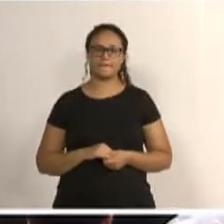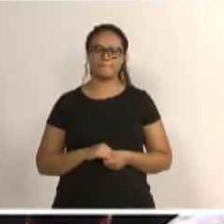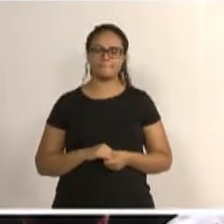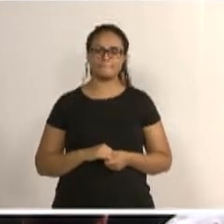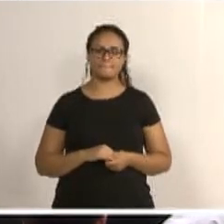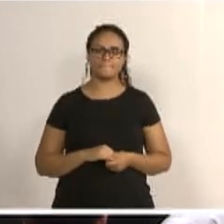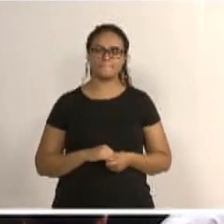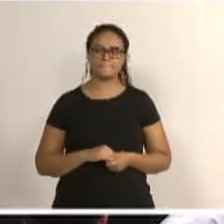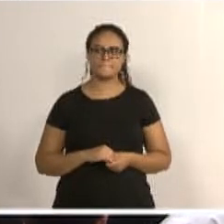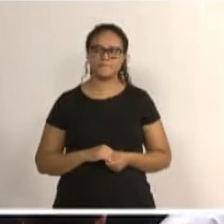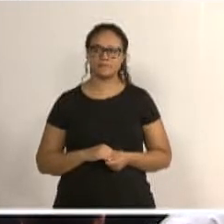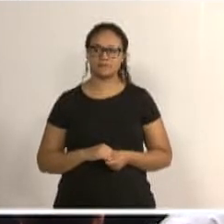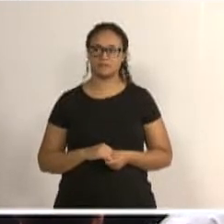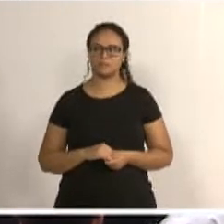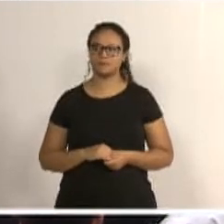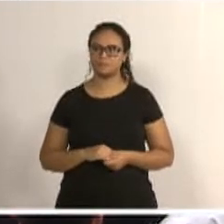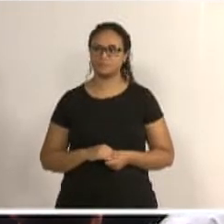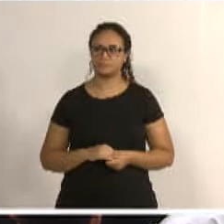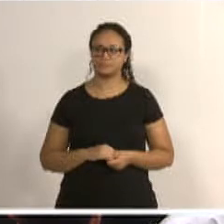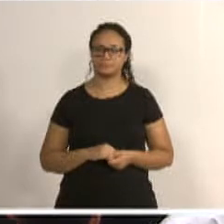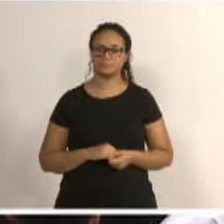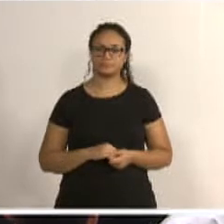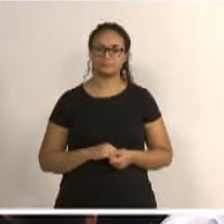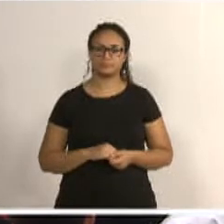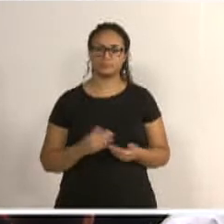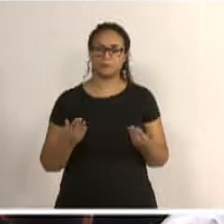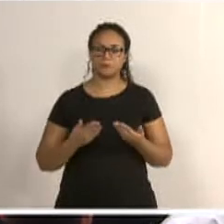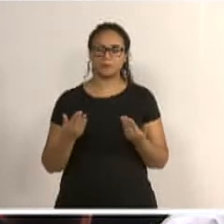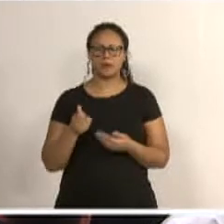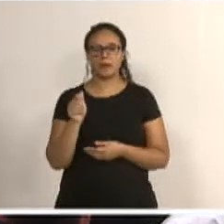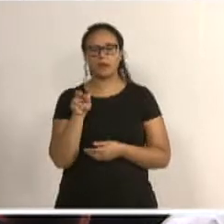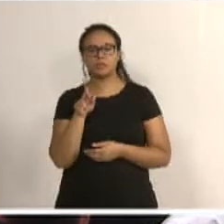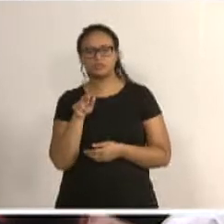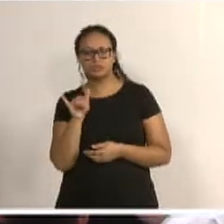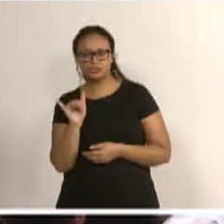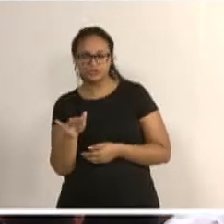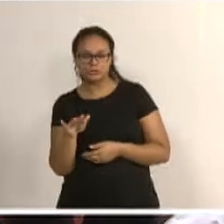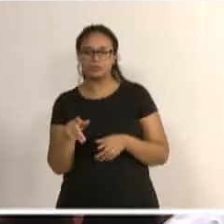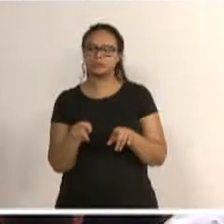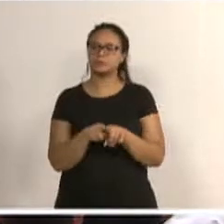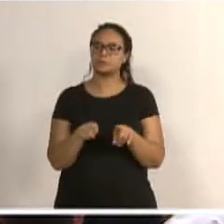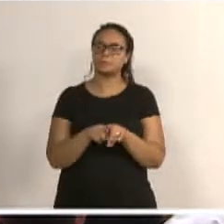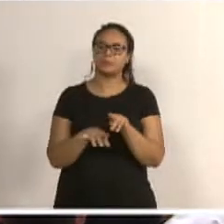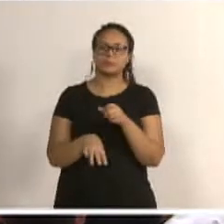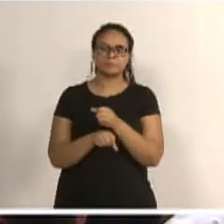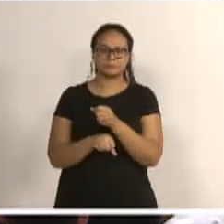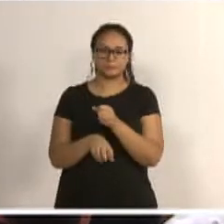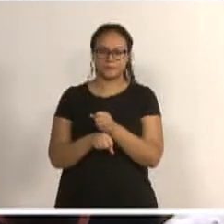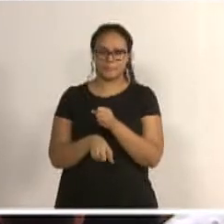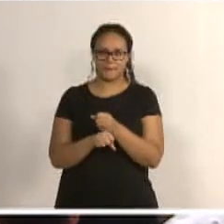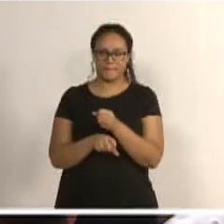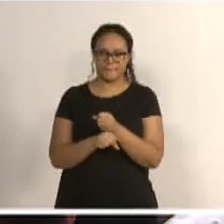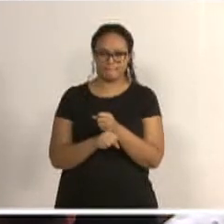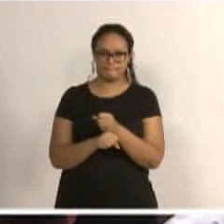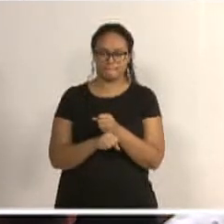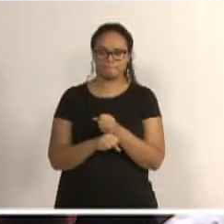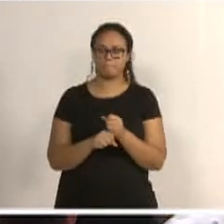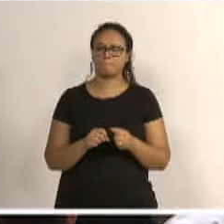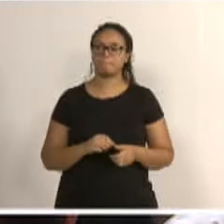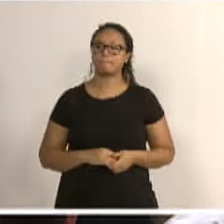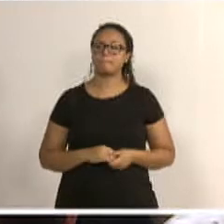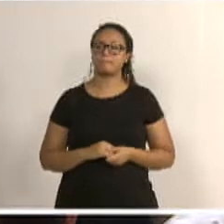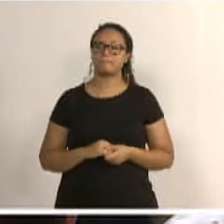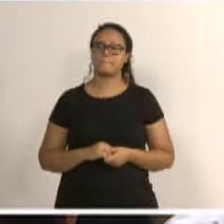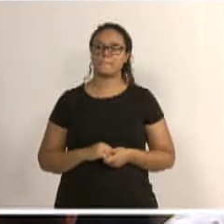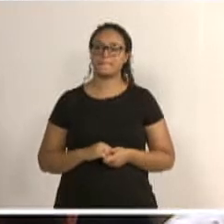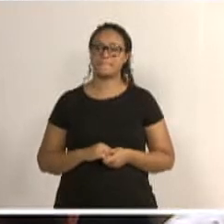Obrigado, senhor Éder Lima. Com a palavra, Agir e CETERB também, se tiver alguém disponível para estar falando,